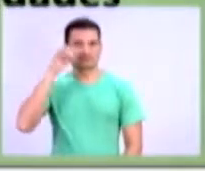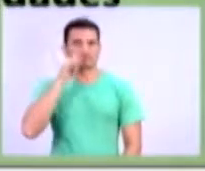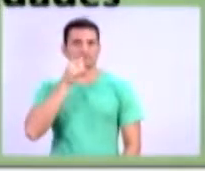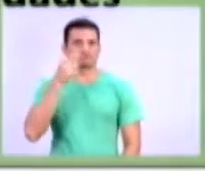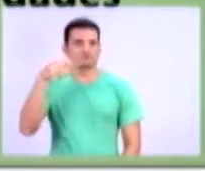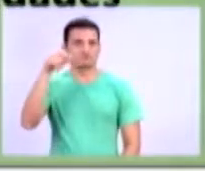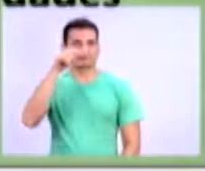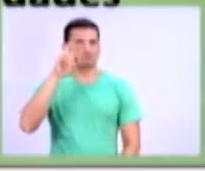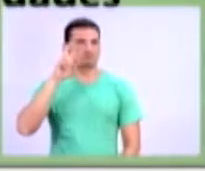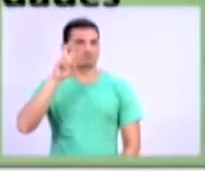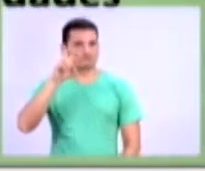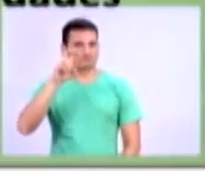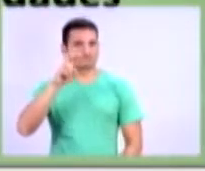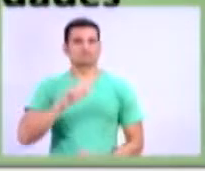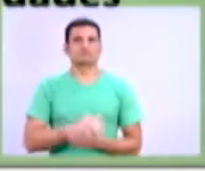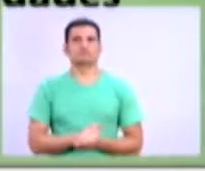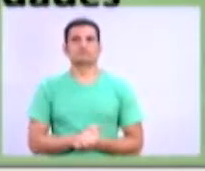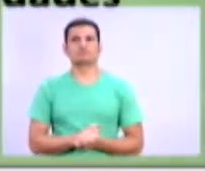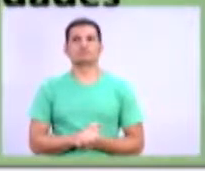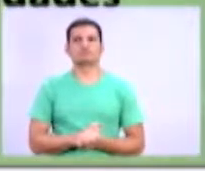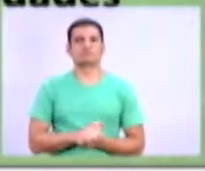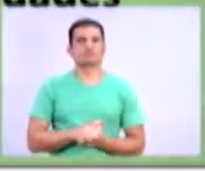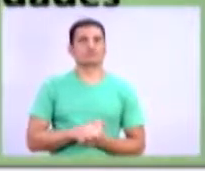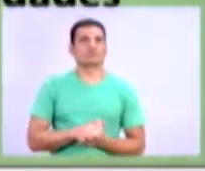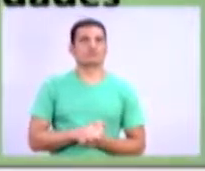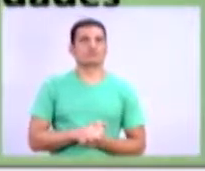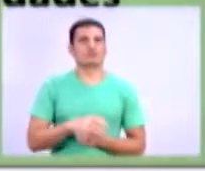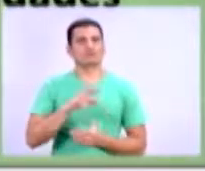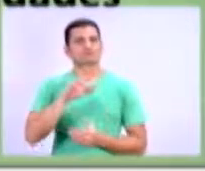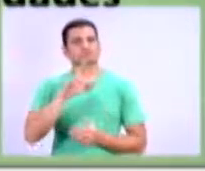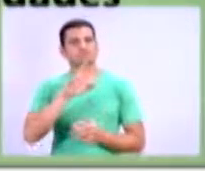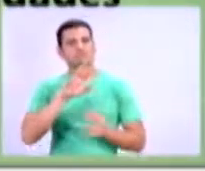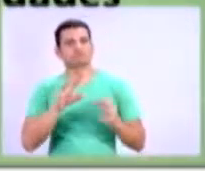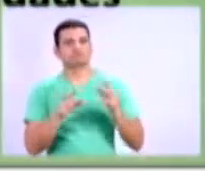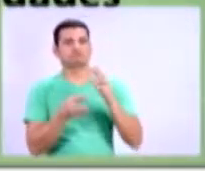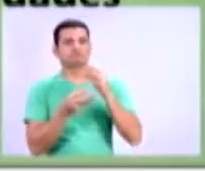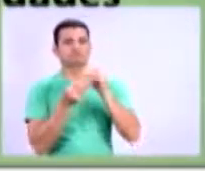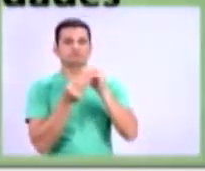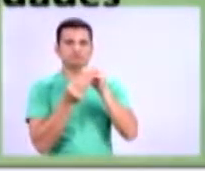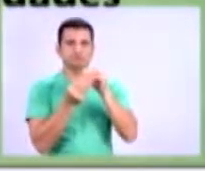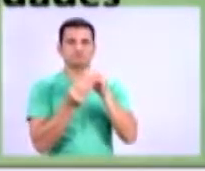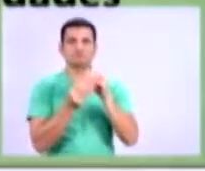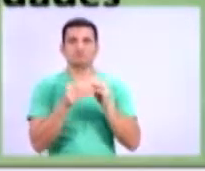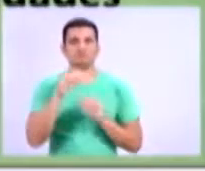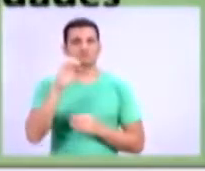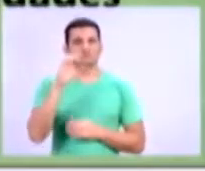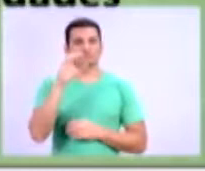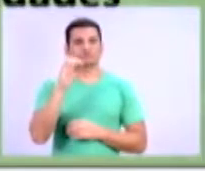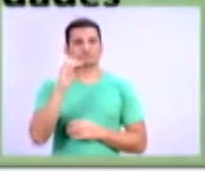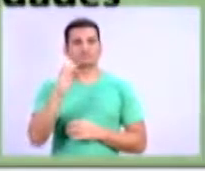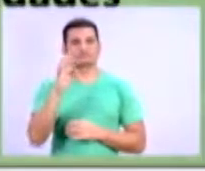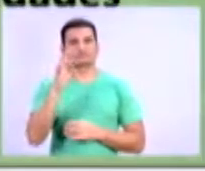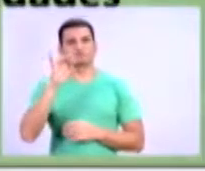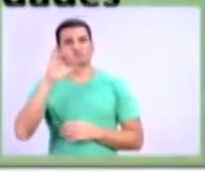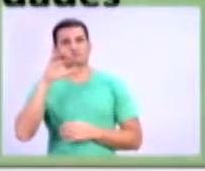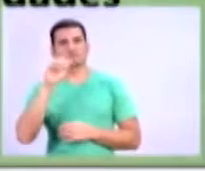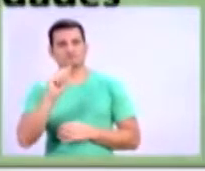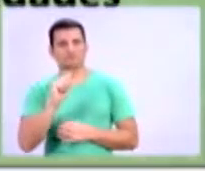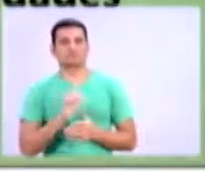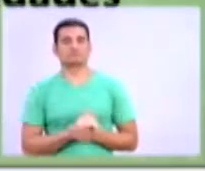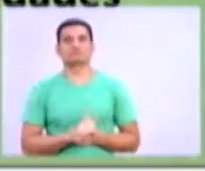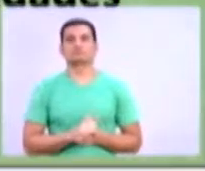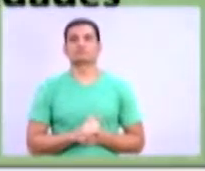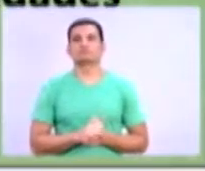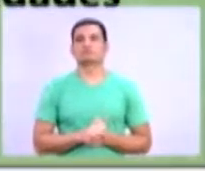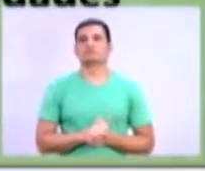se complementar, né? Essa ética que nós chamamos de ecoética é uma ética que